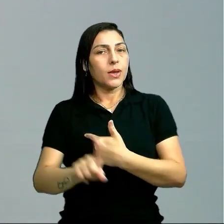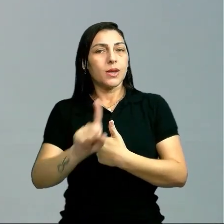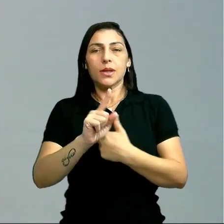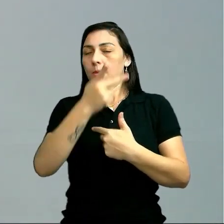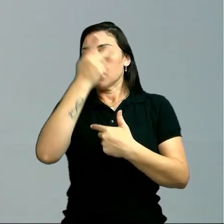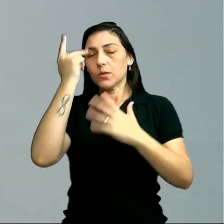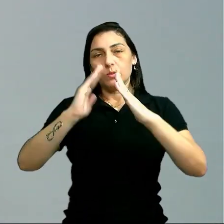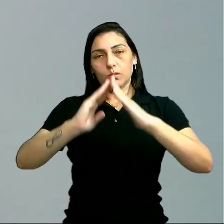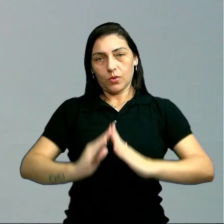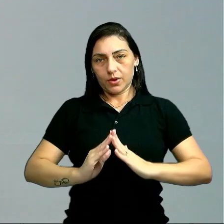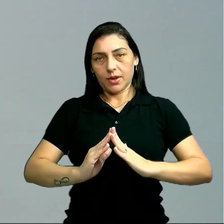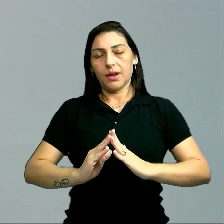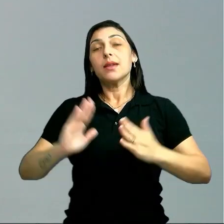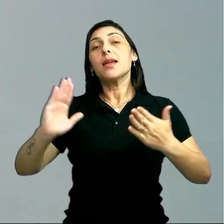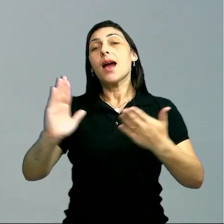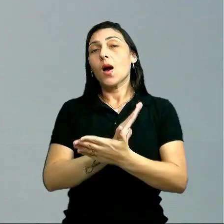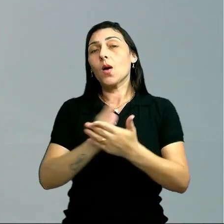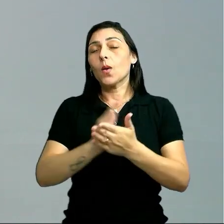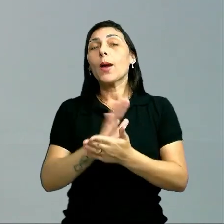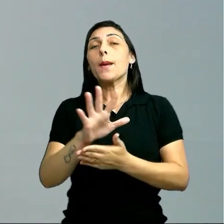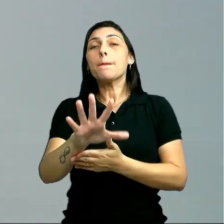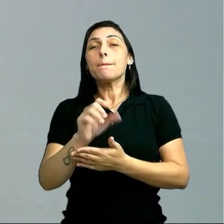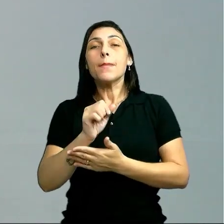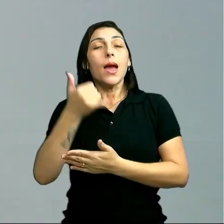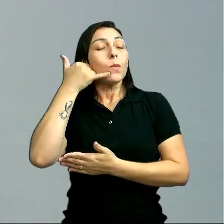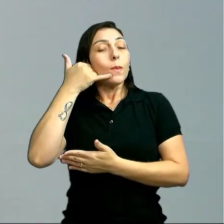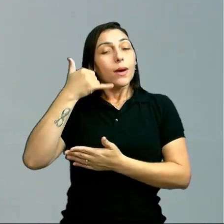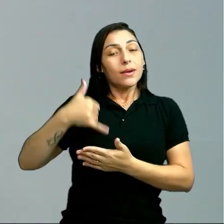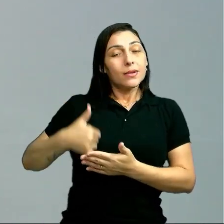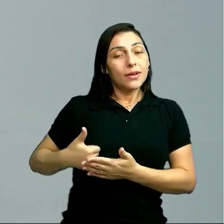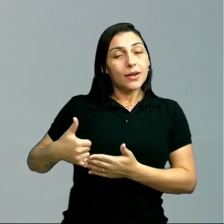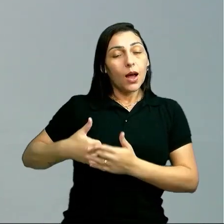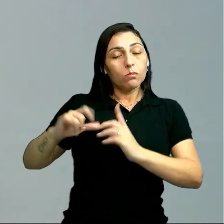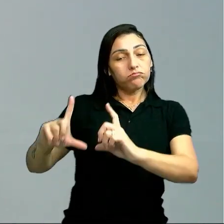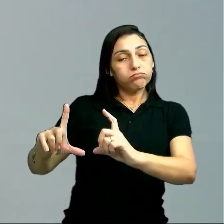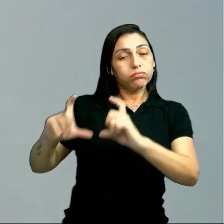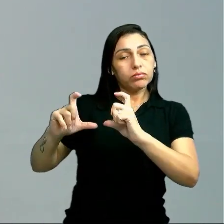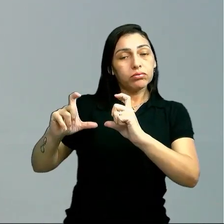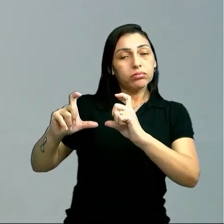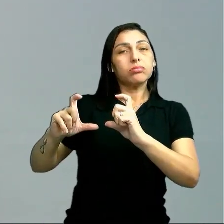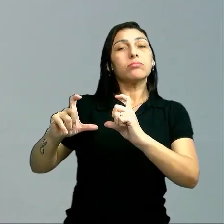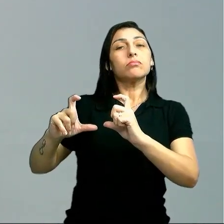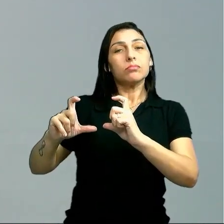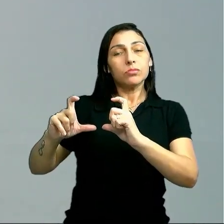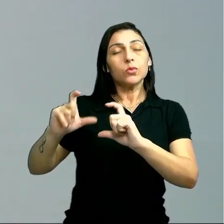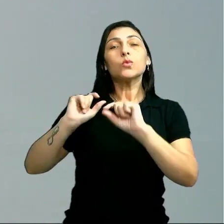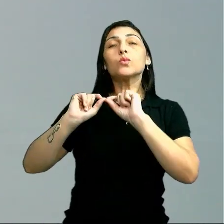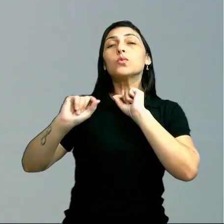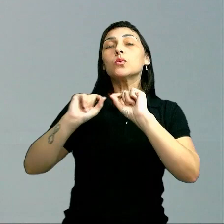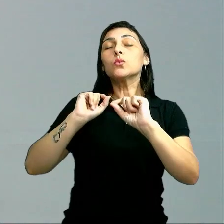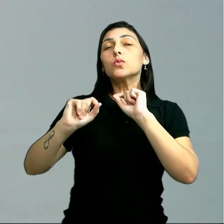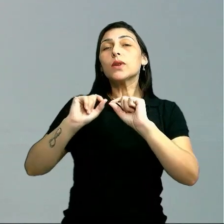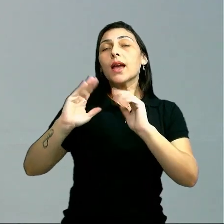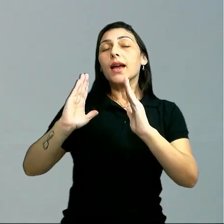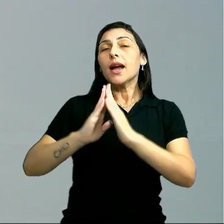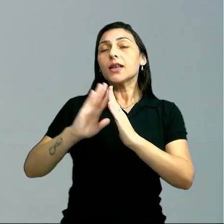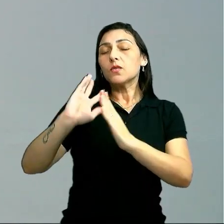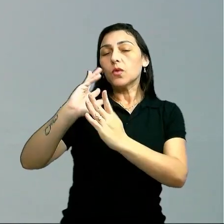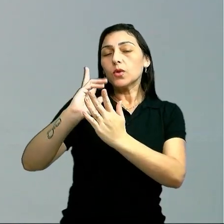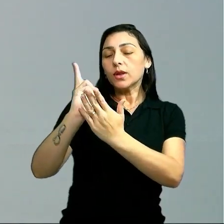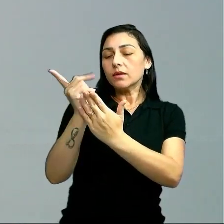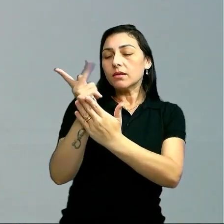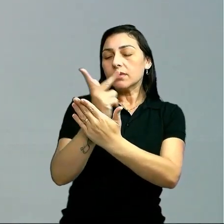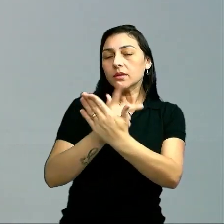ninguém habitar. E alguém ainda pega o aparelho celular e tira uma foto daquela casa que foi desenhada